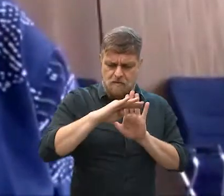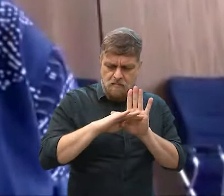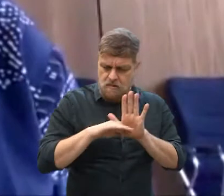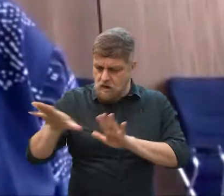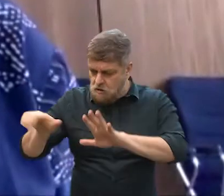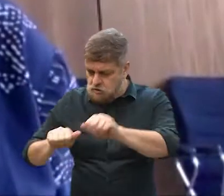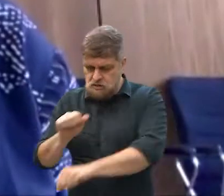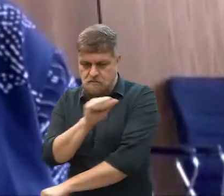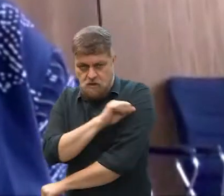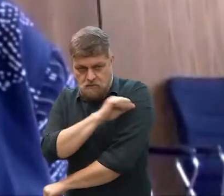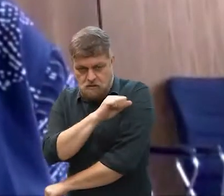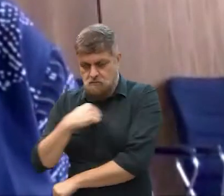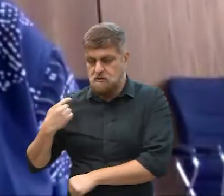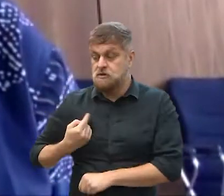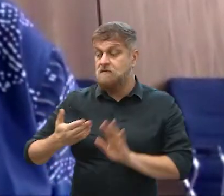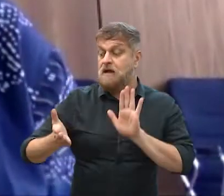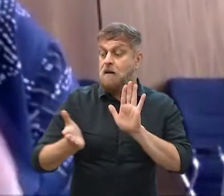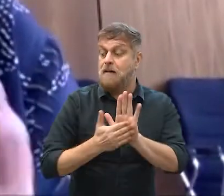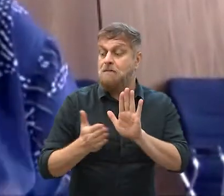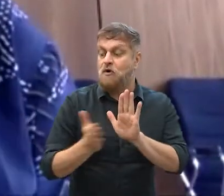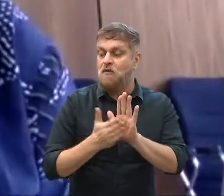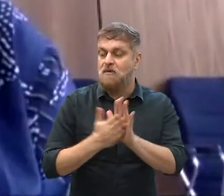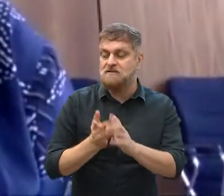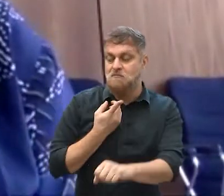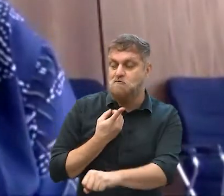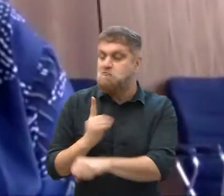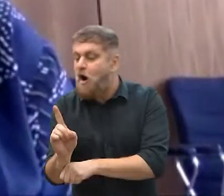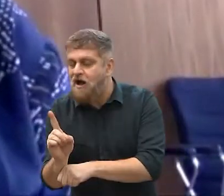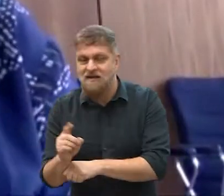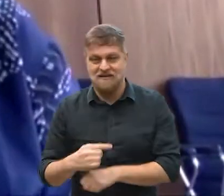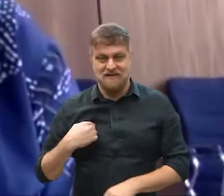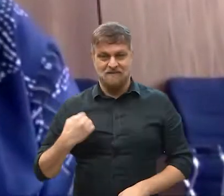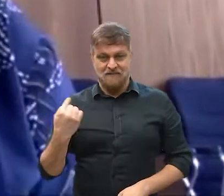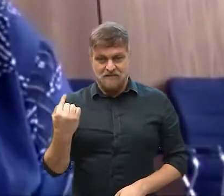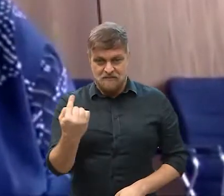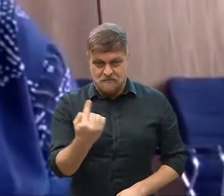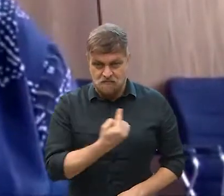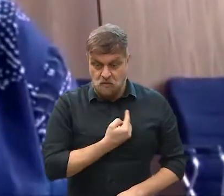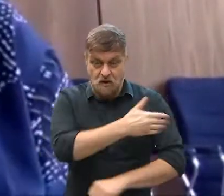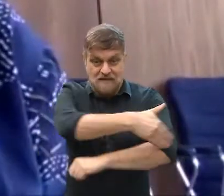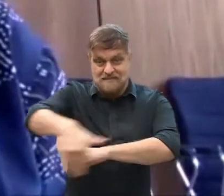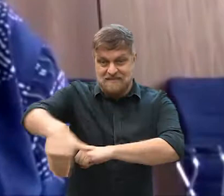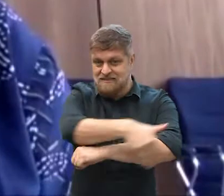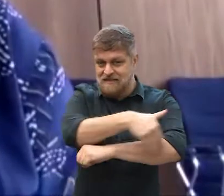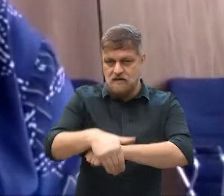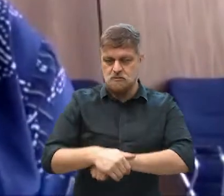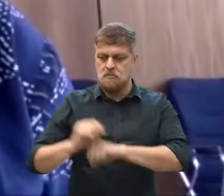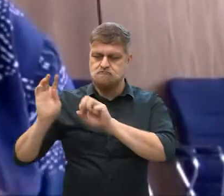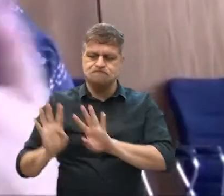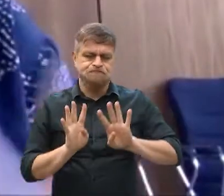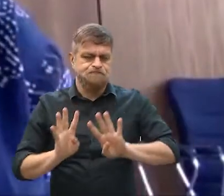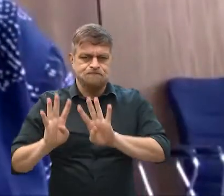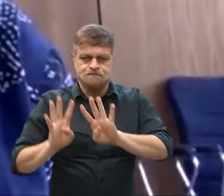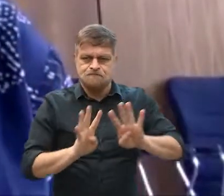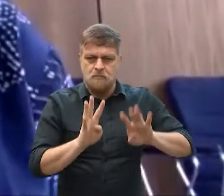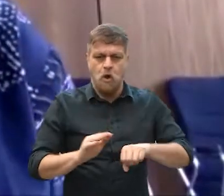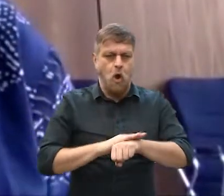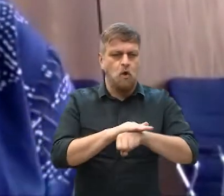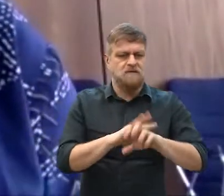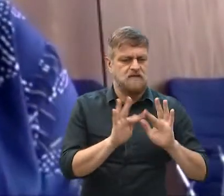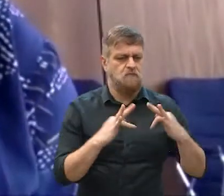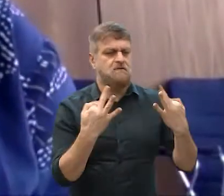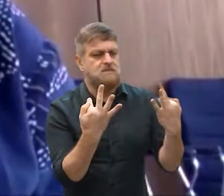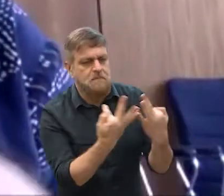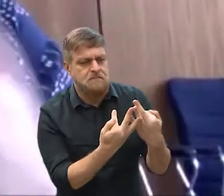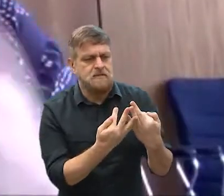junto com os estudantes, fazendo uma proposta ousada para eles, que nós fomos para as ruas, ouvir os